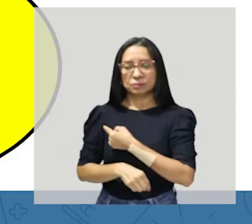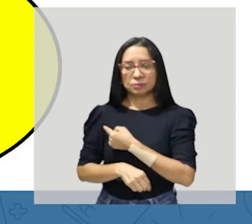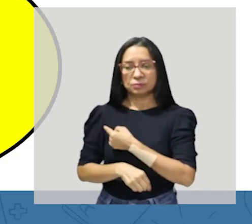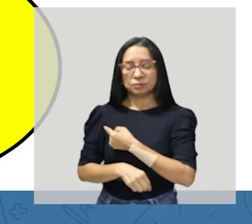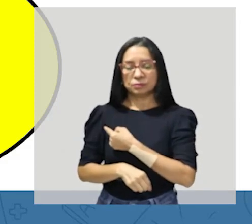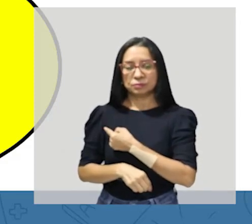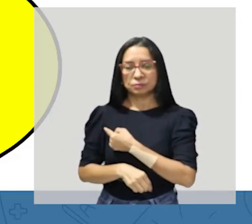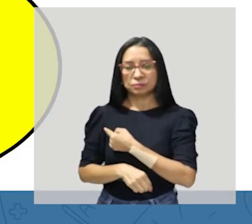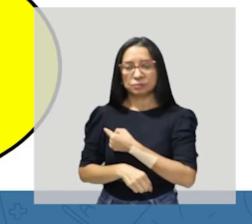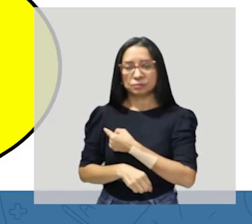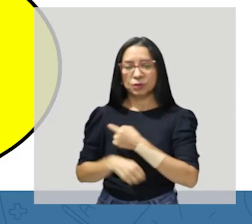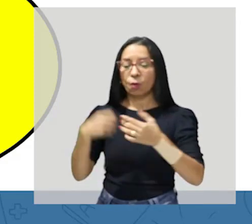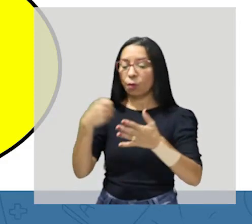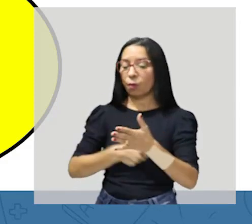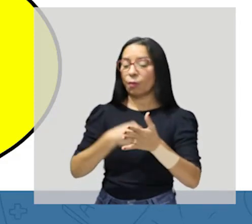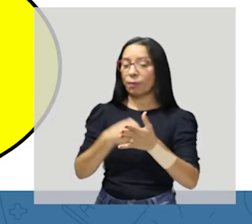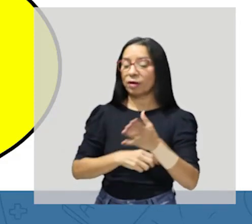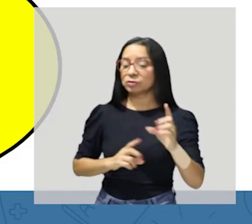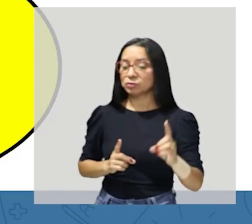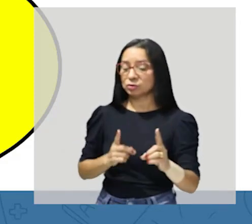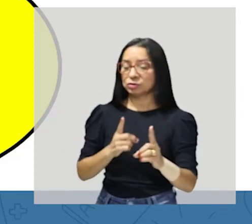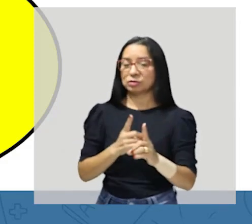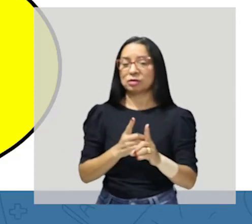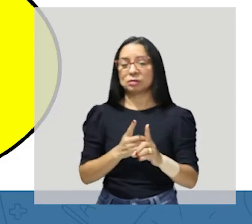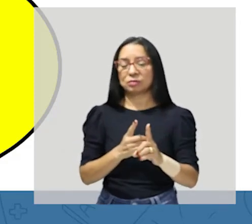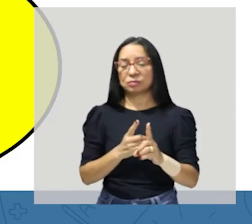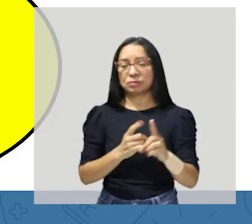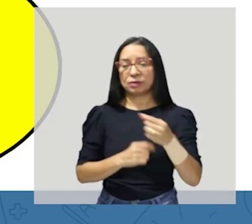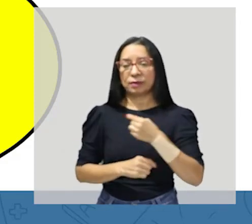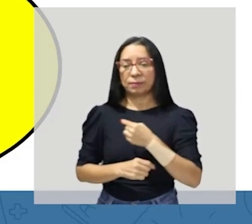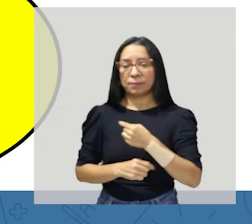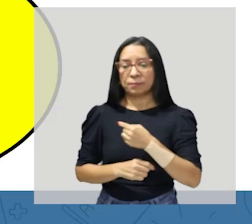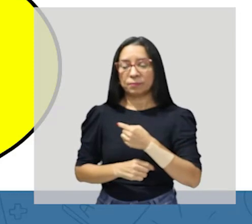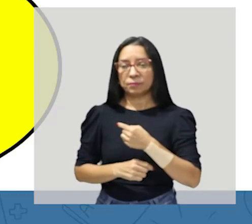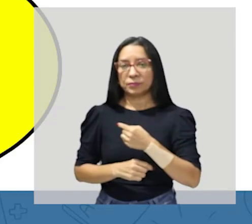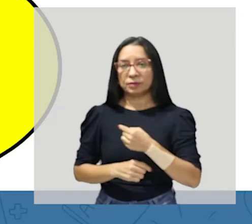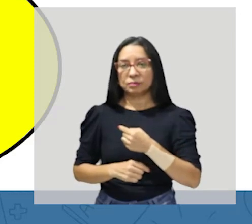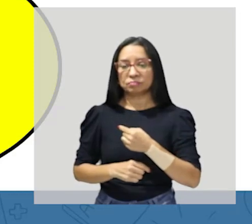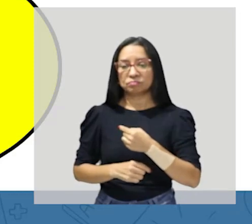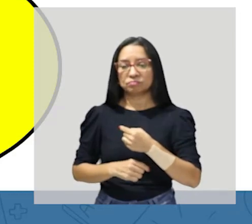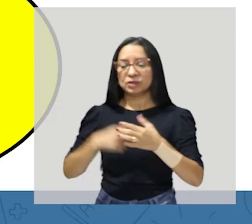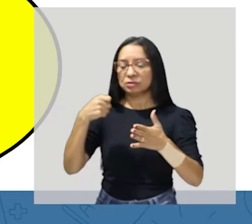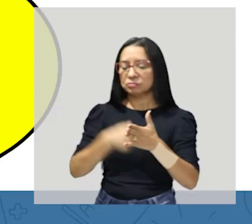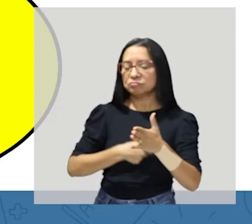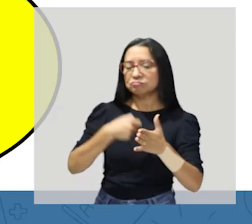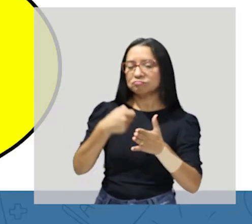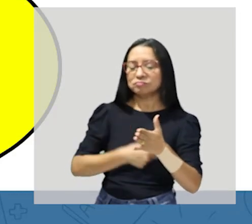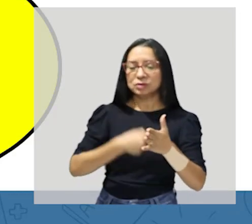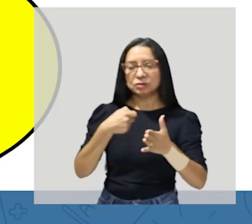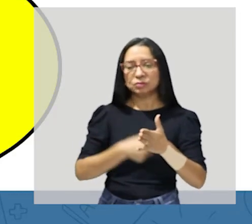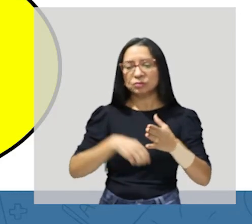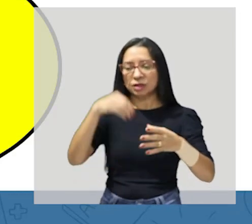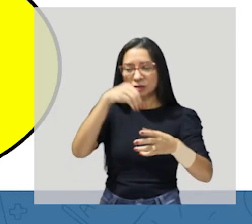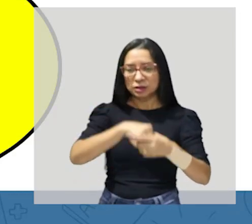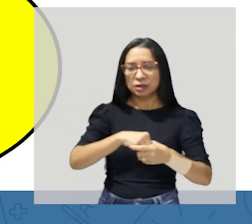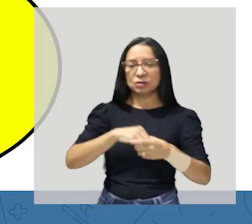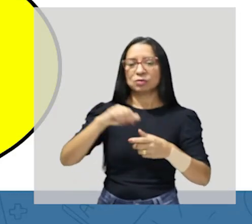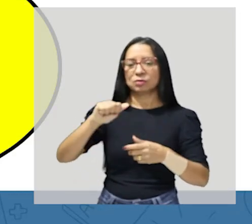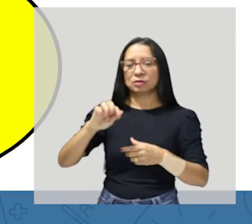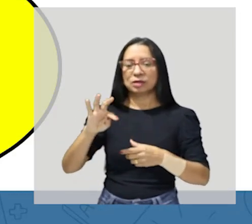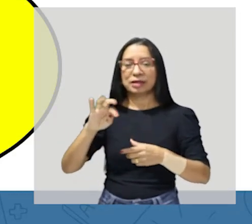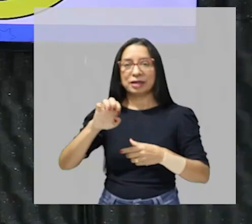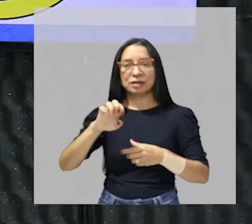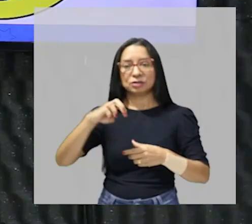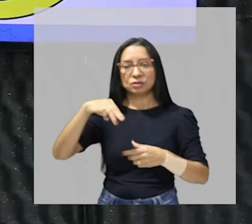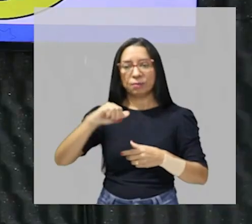Luta, combate direto, envolve muito mais do que o combate direto. E essa luta, ela está dentro de arte marcial. Professor,